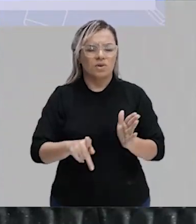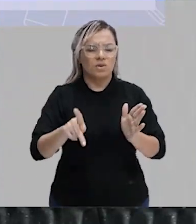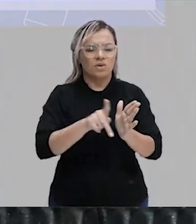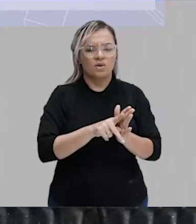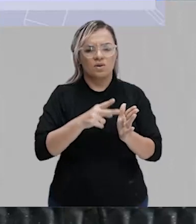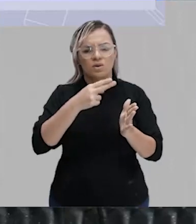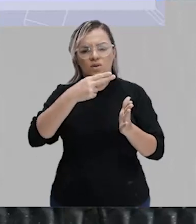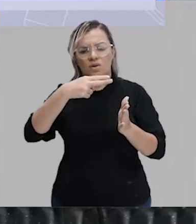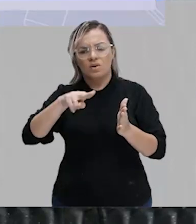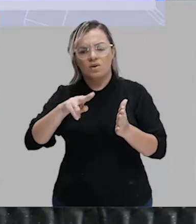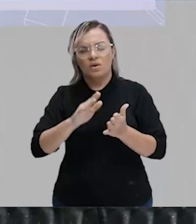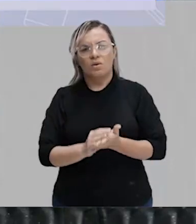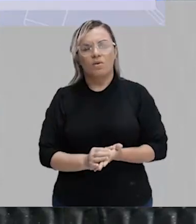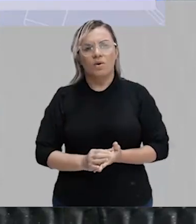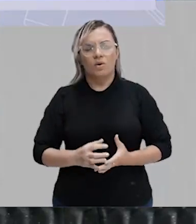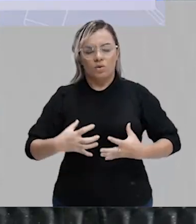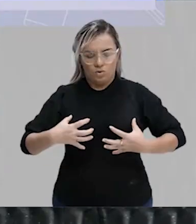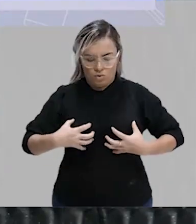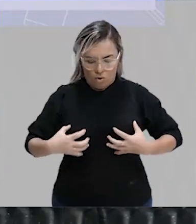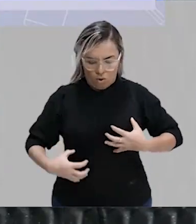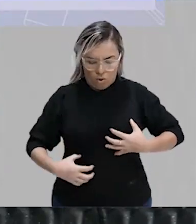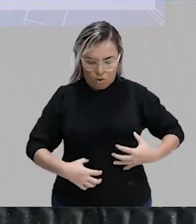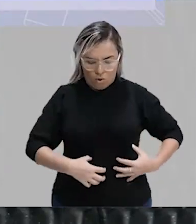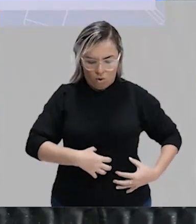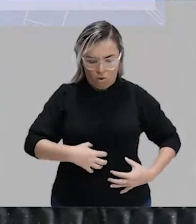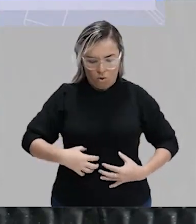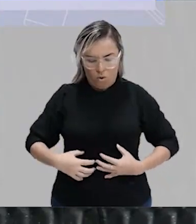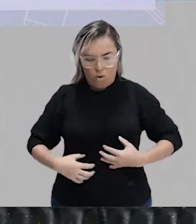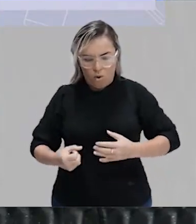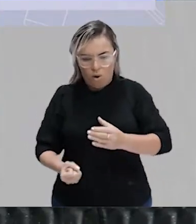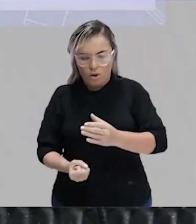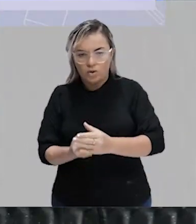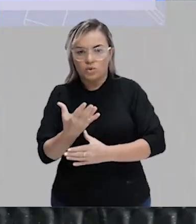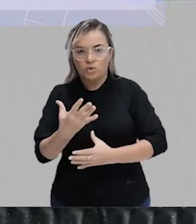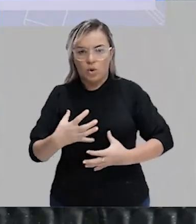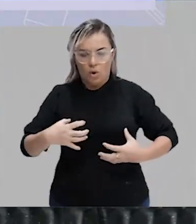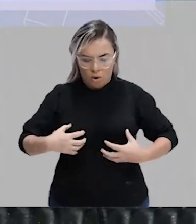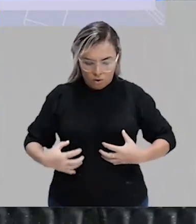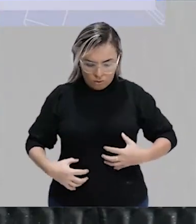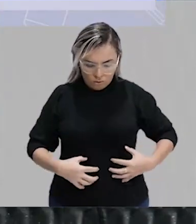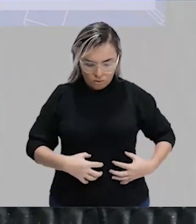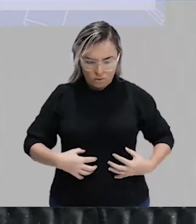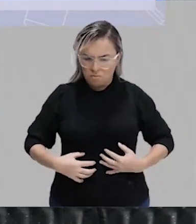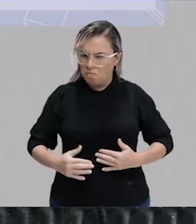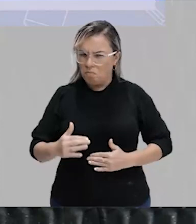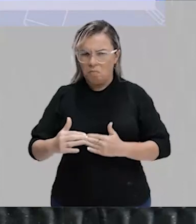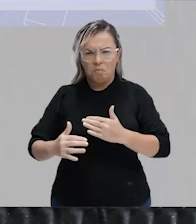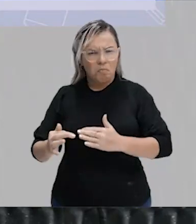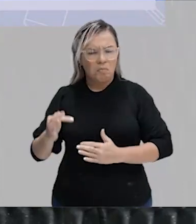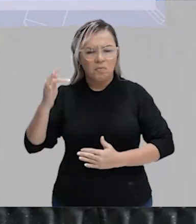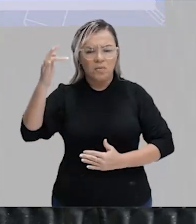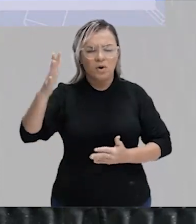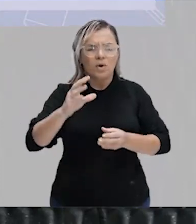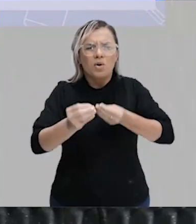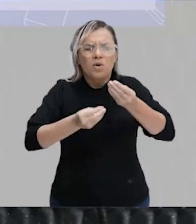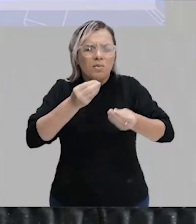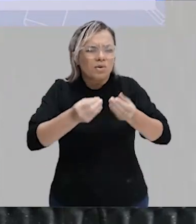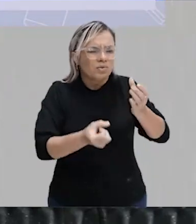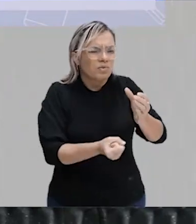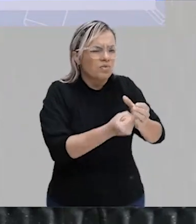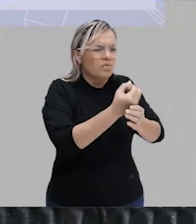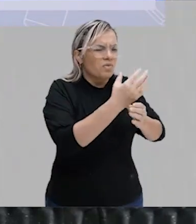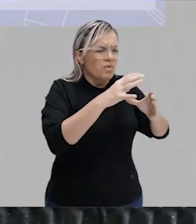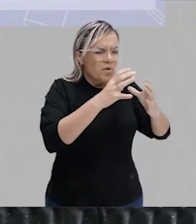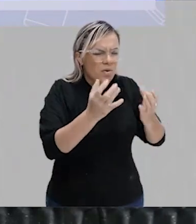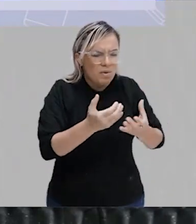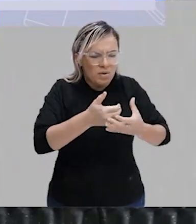diz, organo vem de órgão e gênese, origem. Então, origem dos órgãos. Como é que na hora que se forma o embrião já vai formar